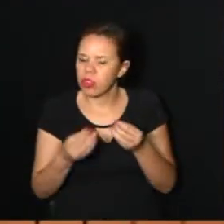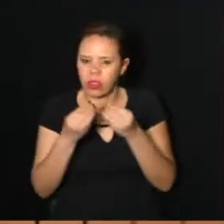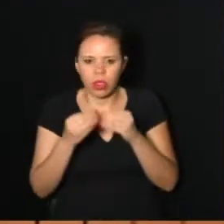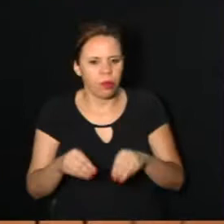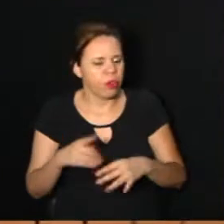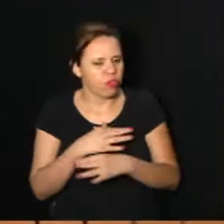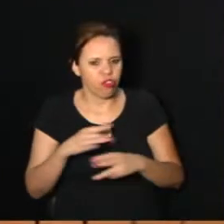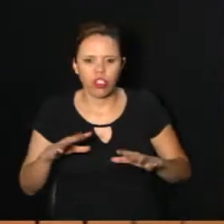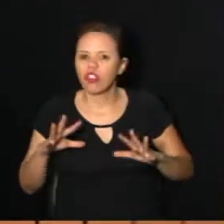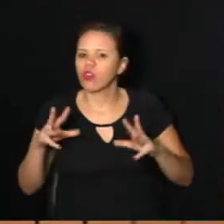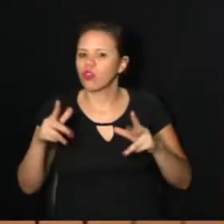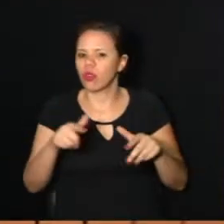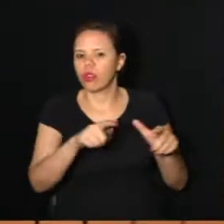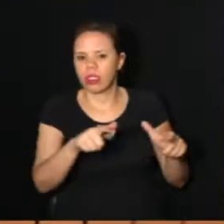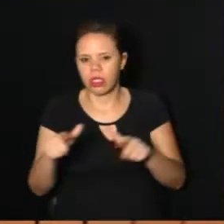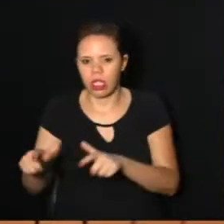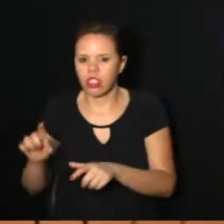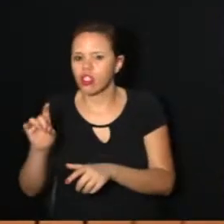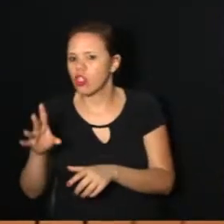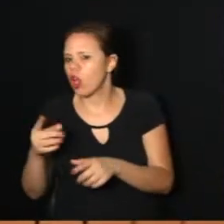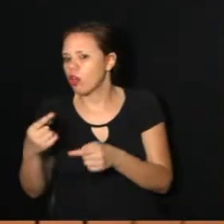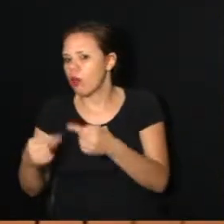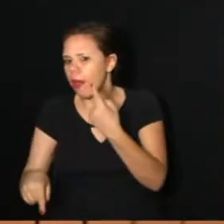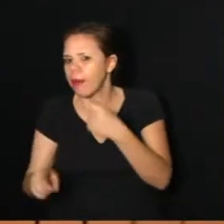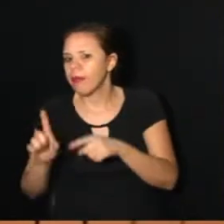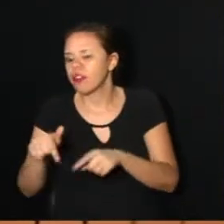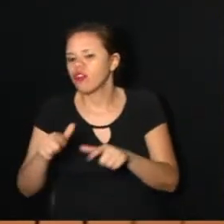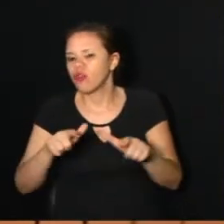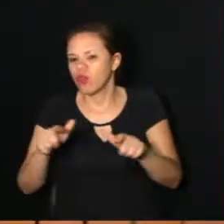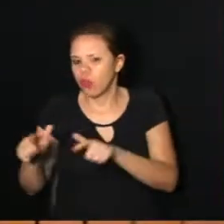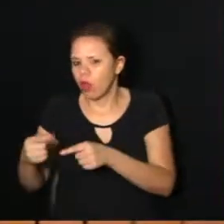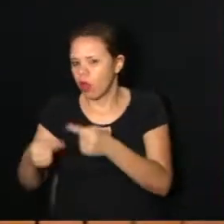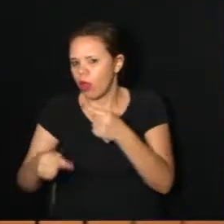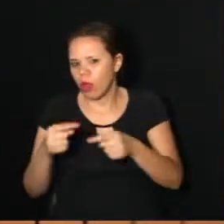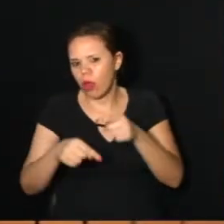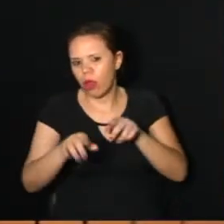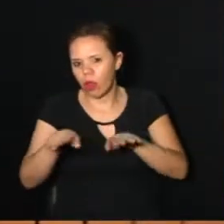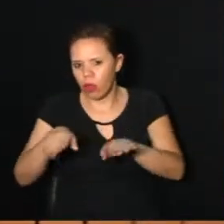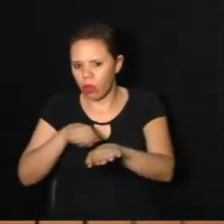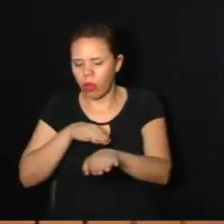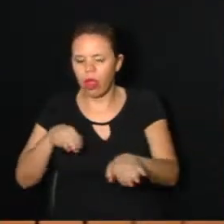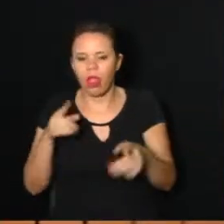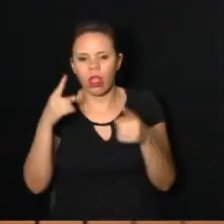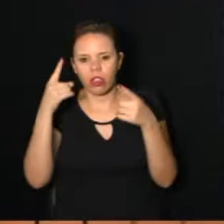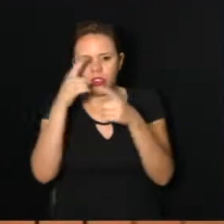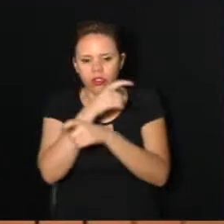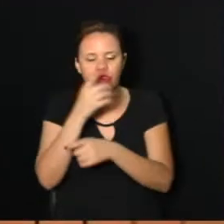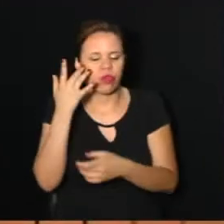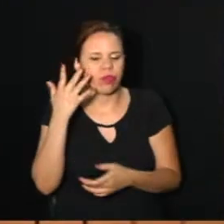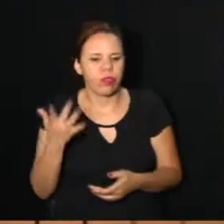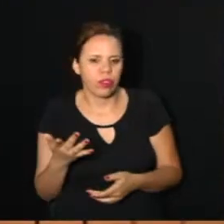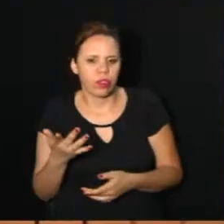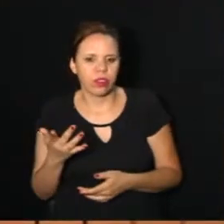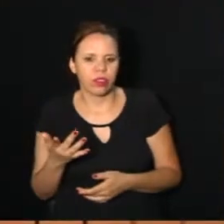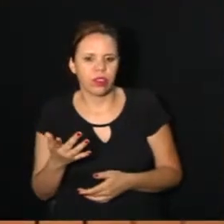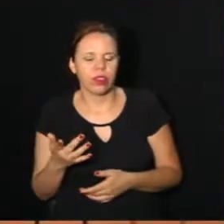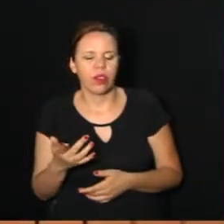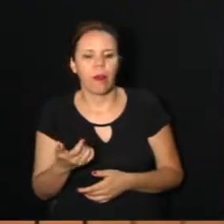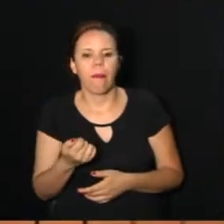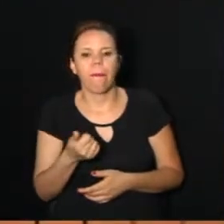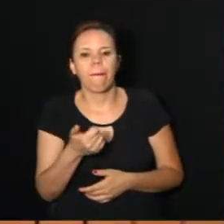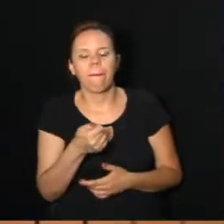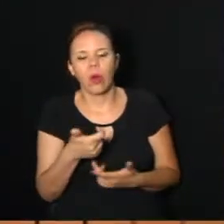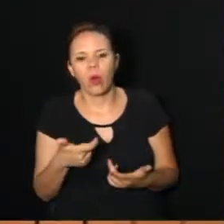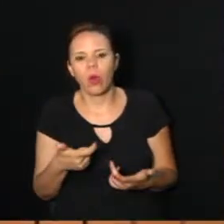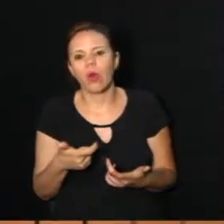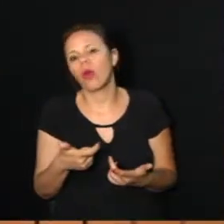cidade. Só não é permitido se tiver um zoneamento não adequado. Acho muito difícil, porque a atividade de baixo impacto praticamente pode